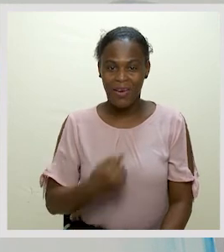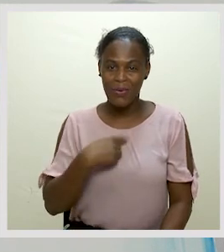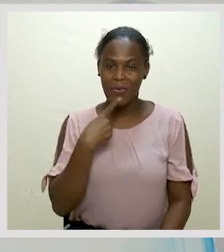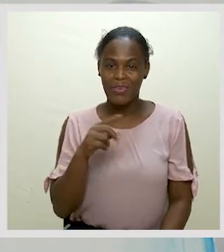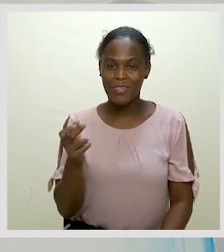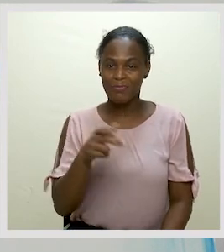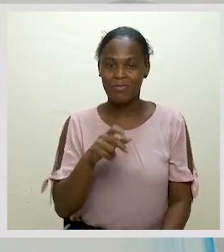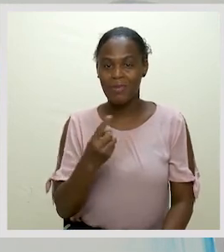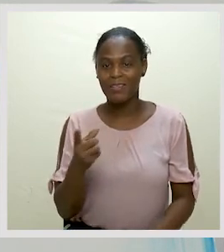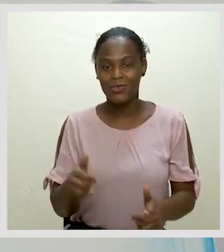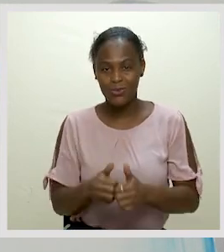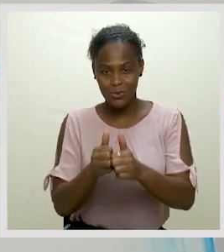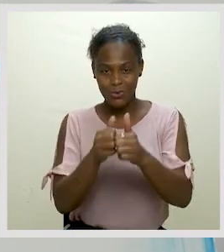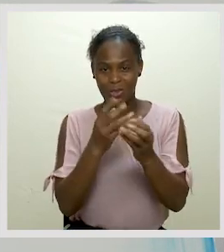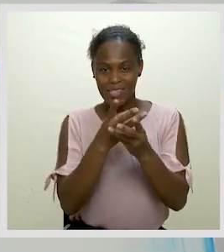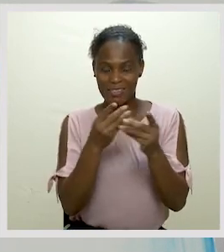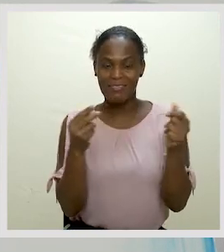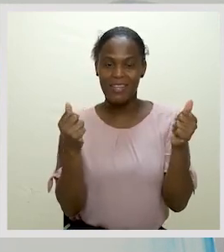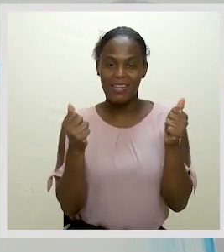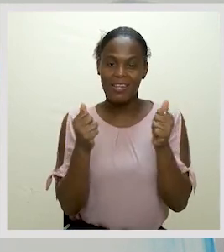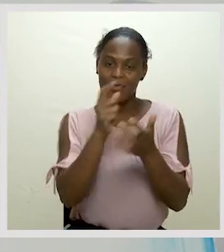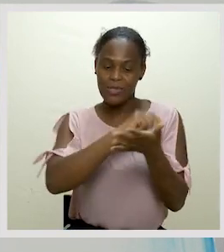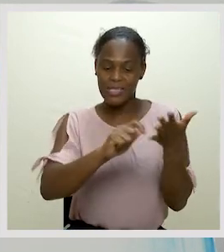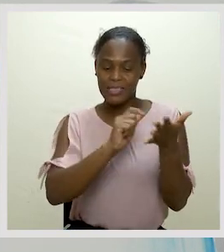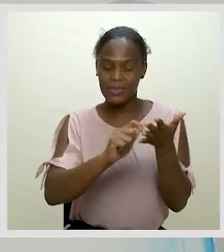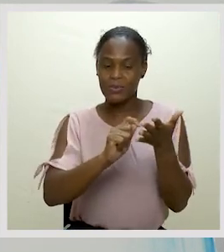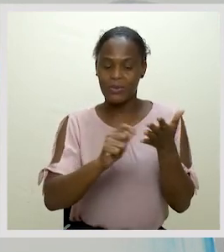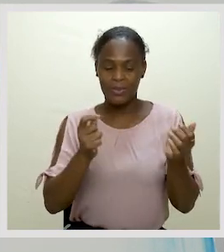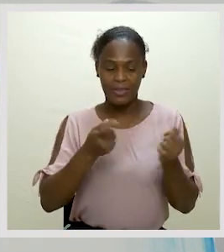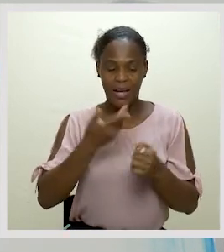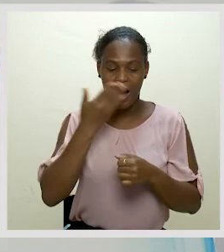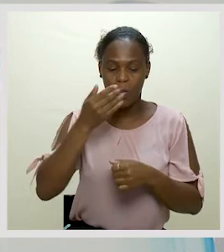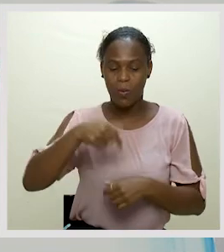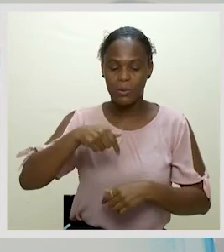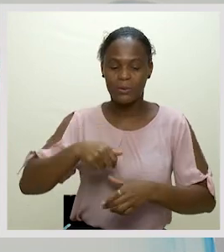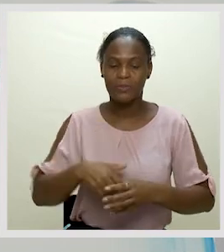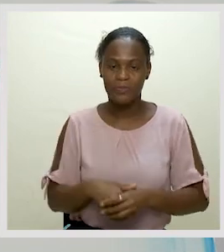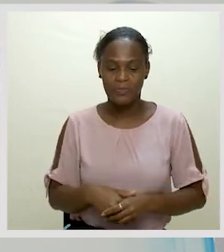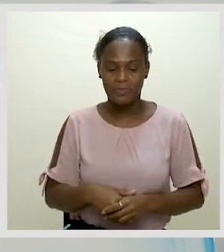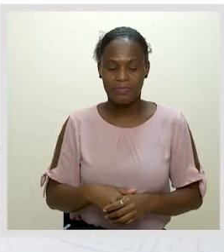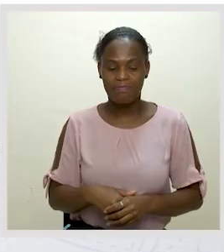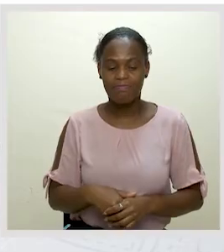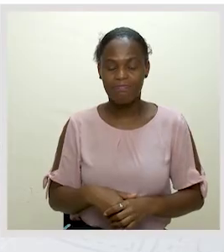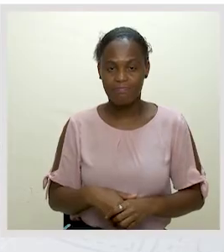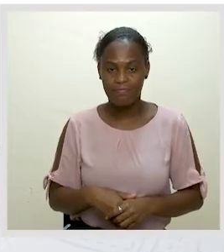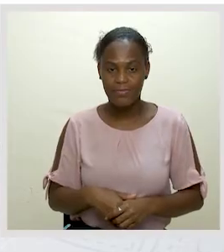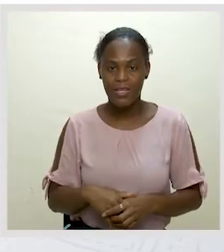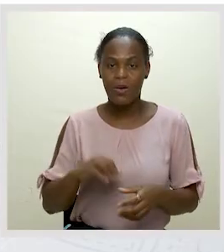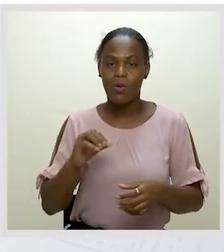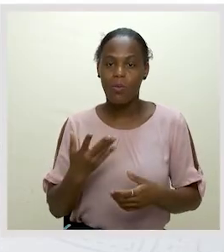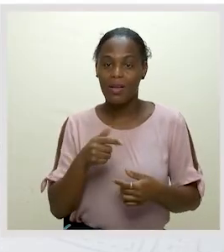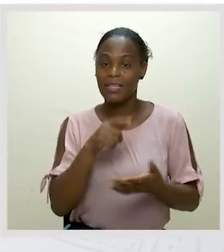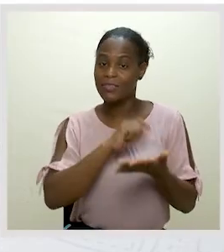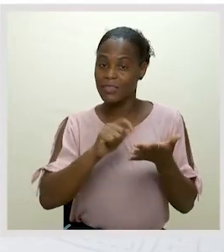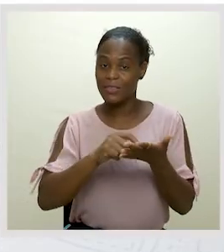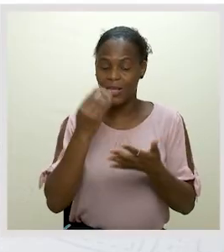Estou de volta para, em conjunto, resolvermos o exercício da nossa aula de hoje.